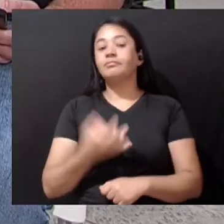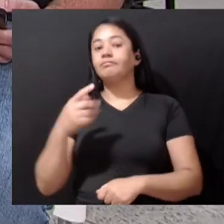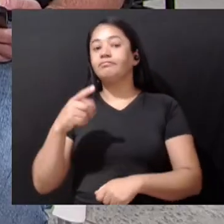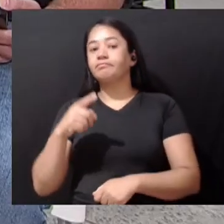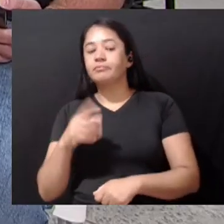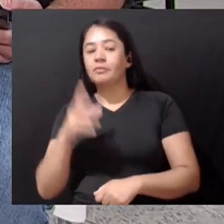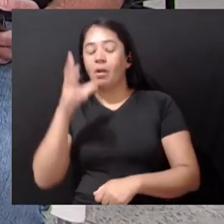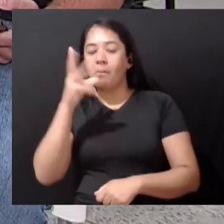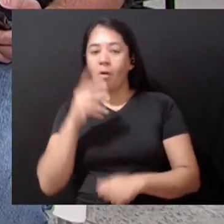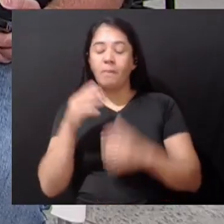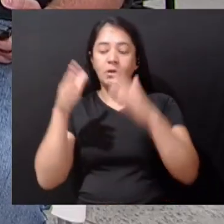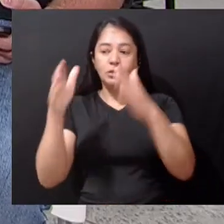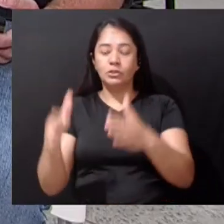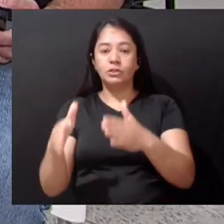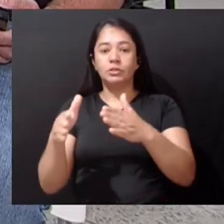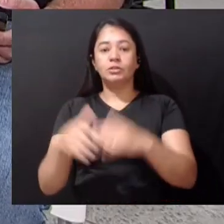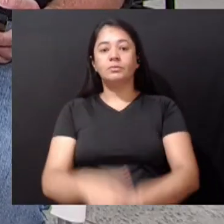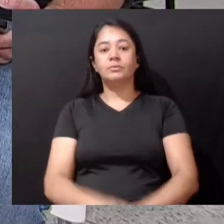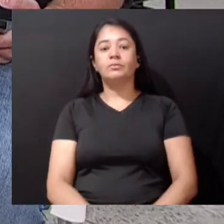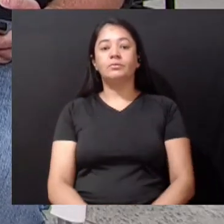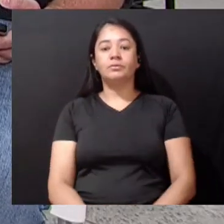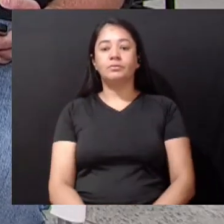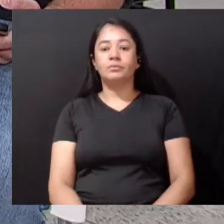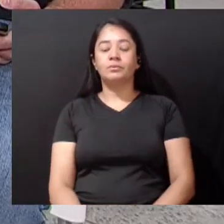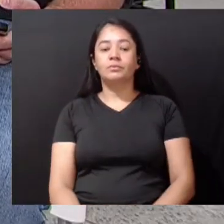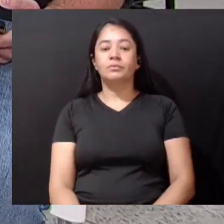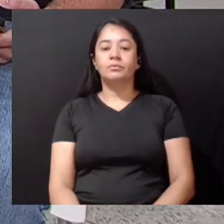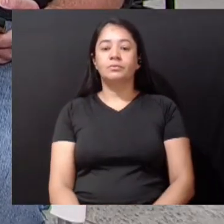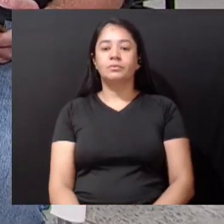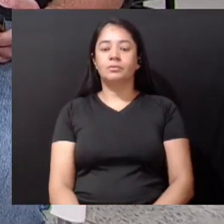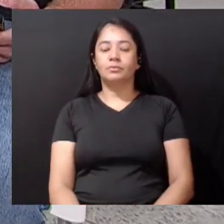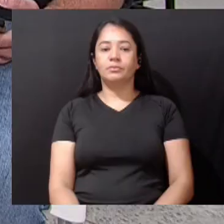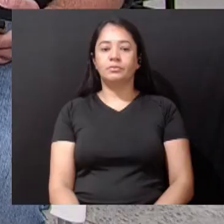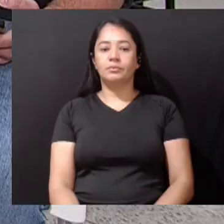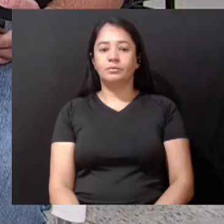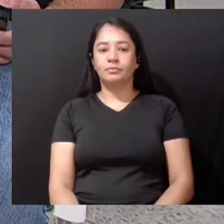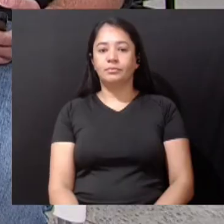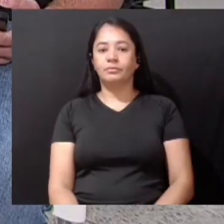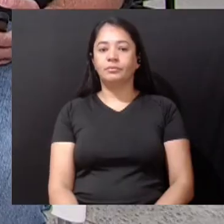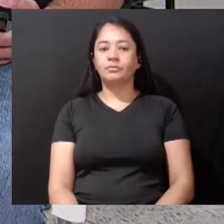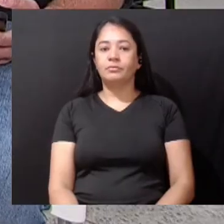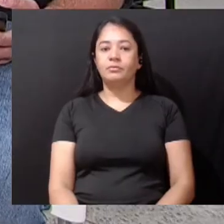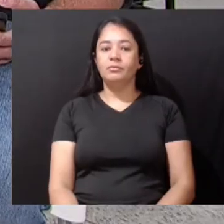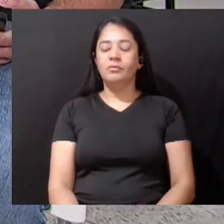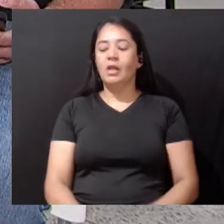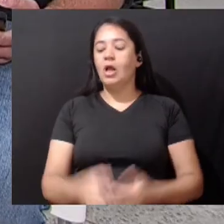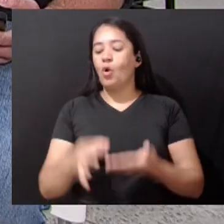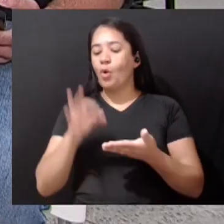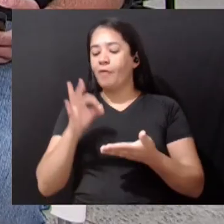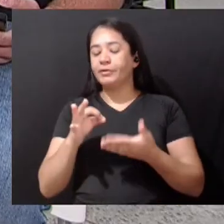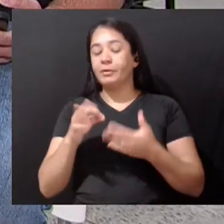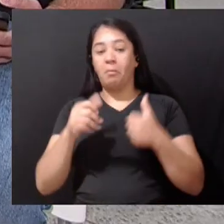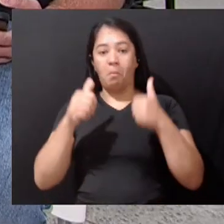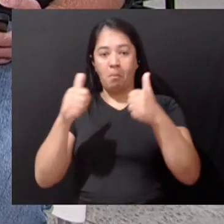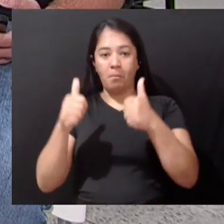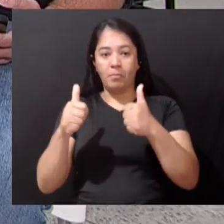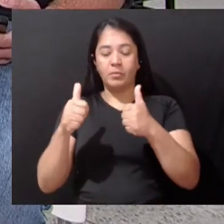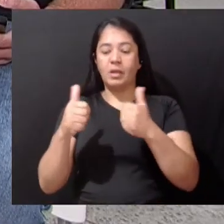chegar até o local da prova, aí tomar um belo café da manhã, cuidar da